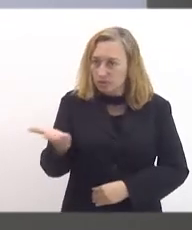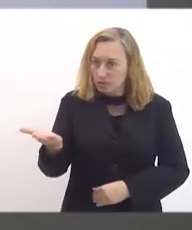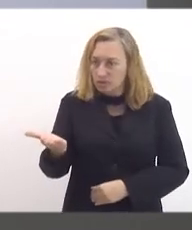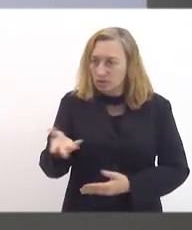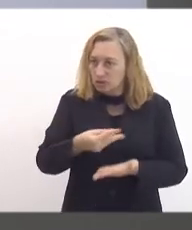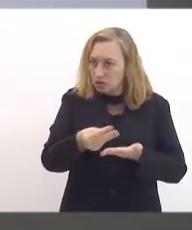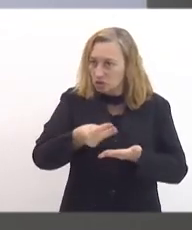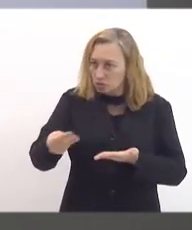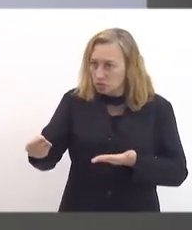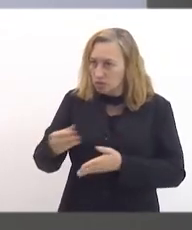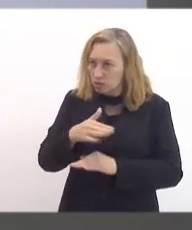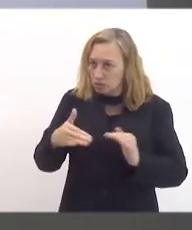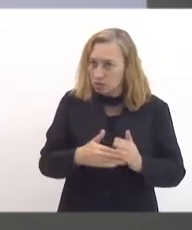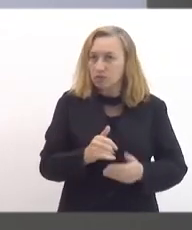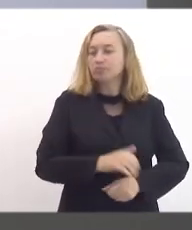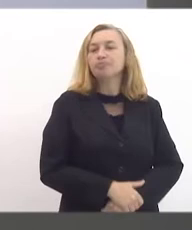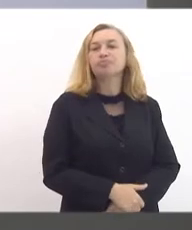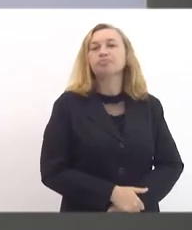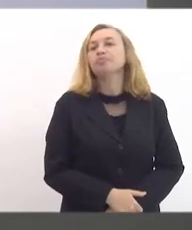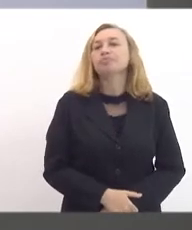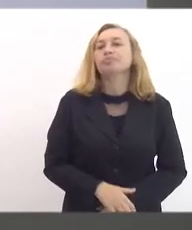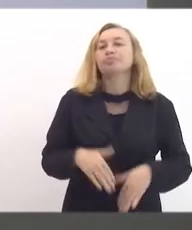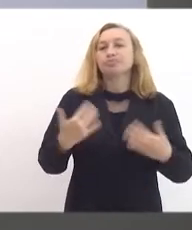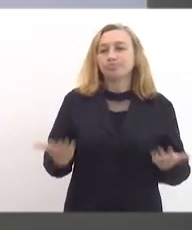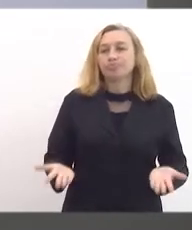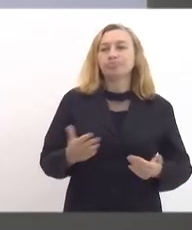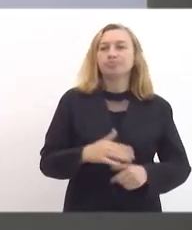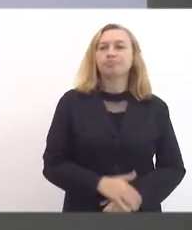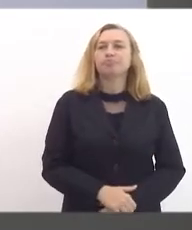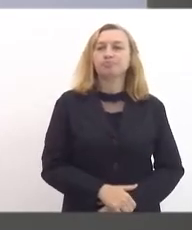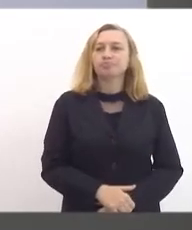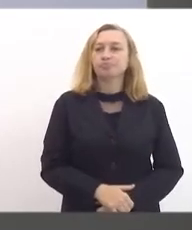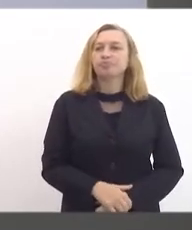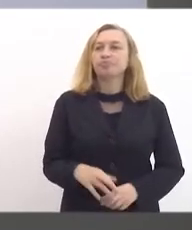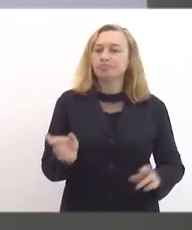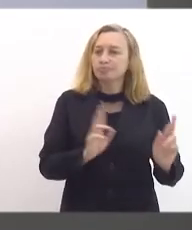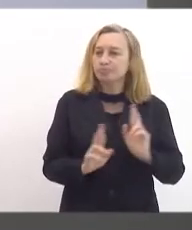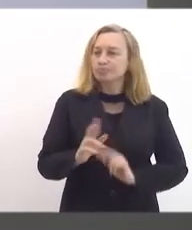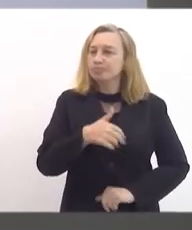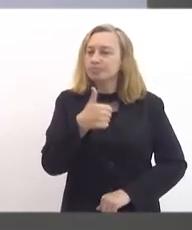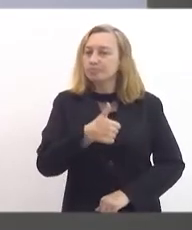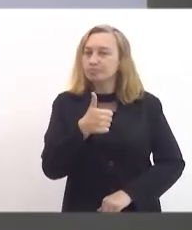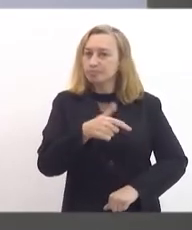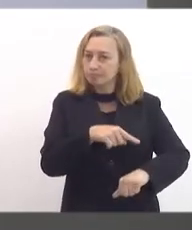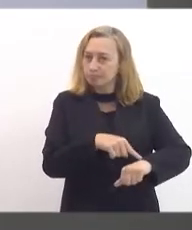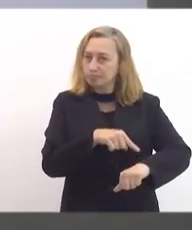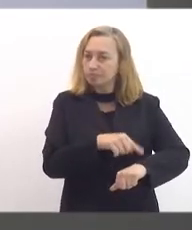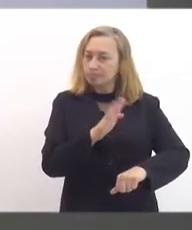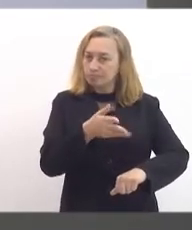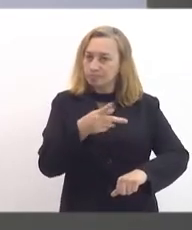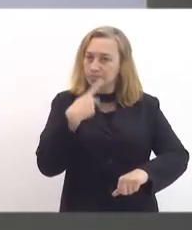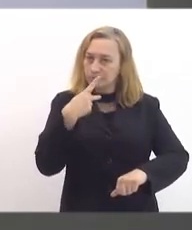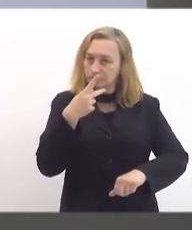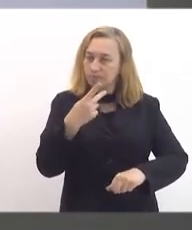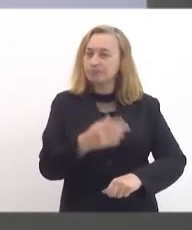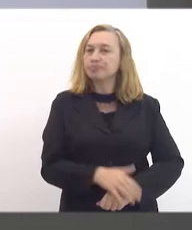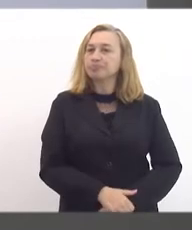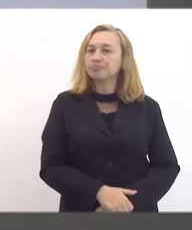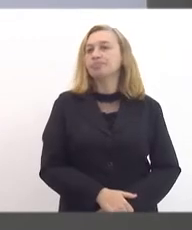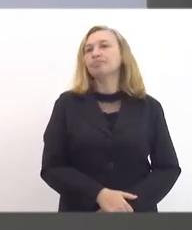distribuir pessoal bom então é em relação essa primeira parte aí do